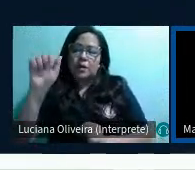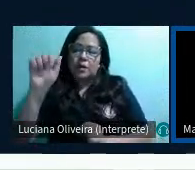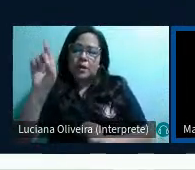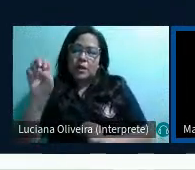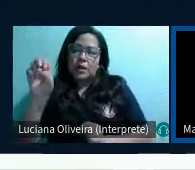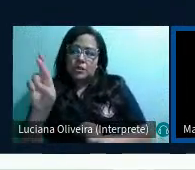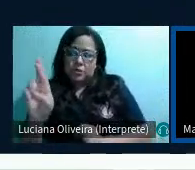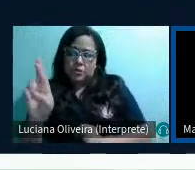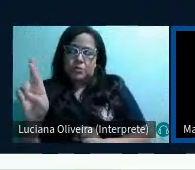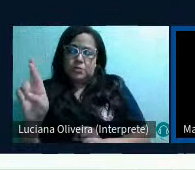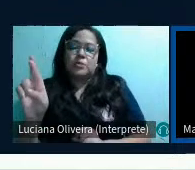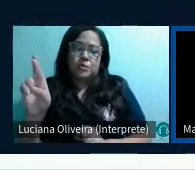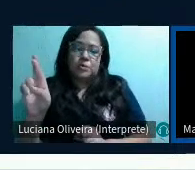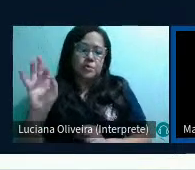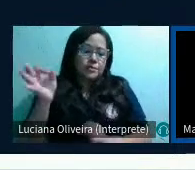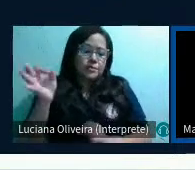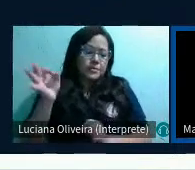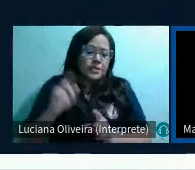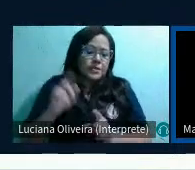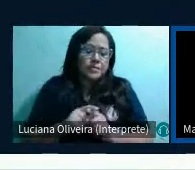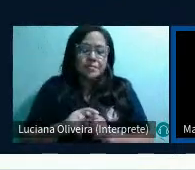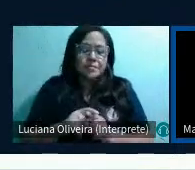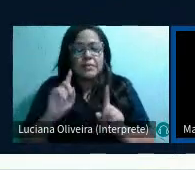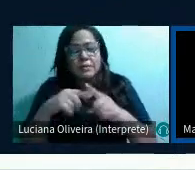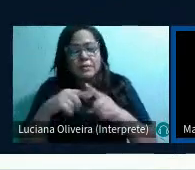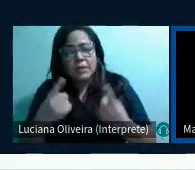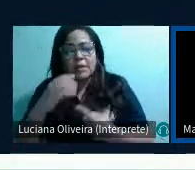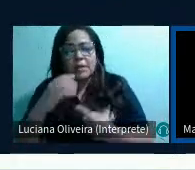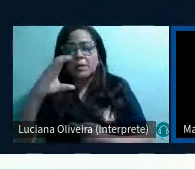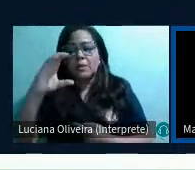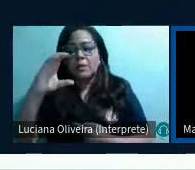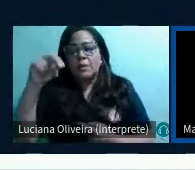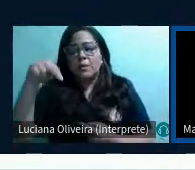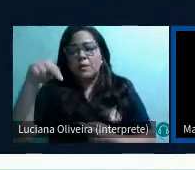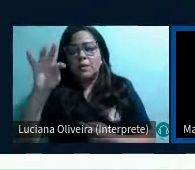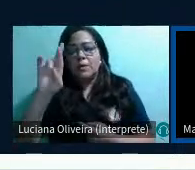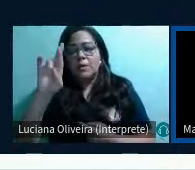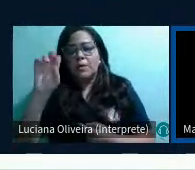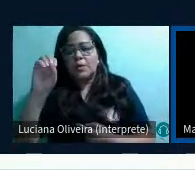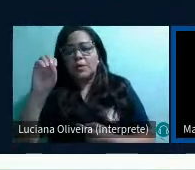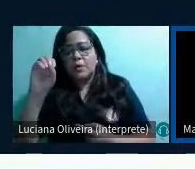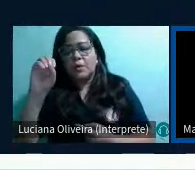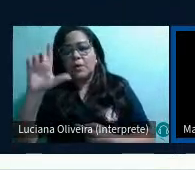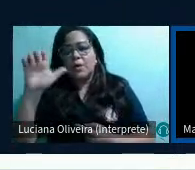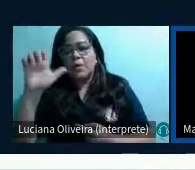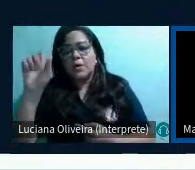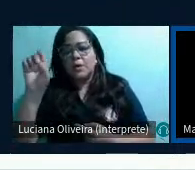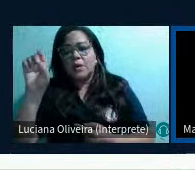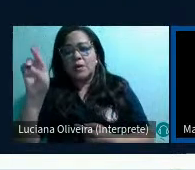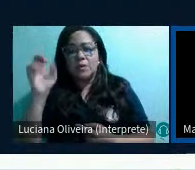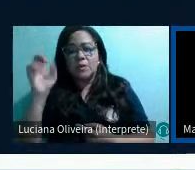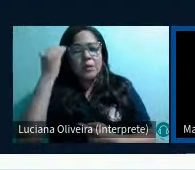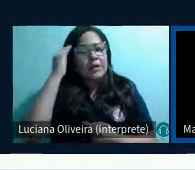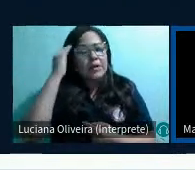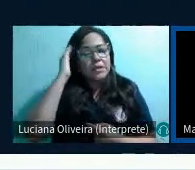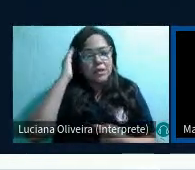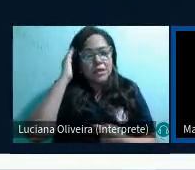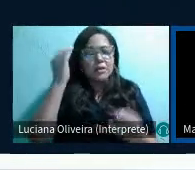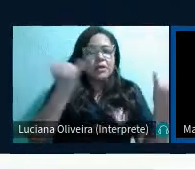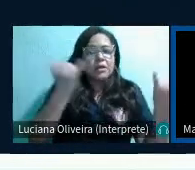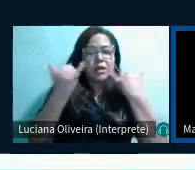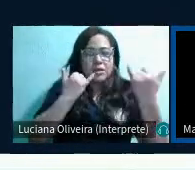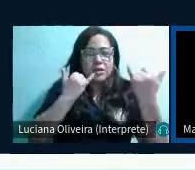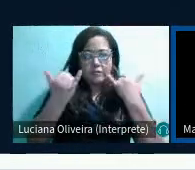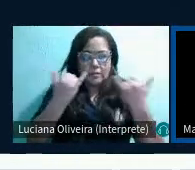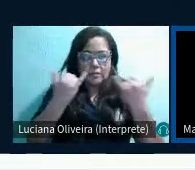entender essas informações, e de acordo com como você programou o seu robô, como você articulou o seu robô, ele